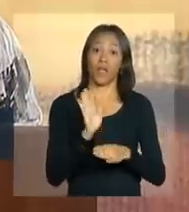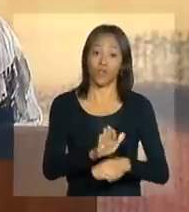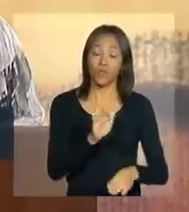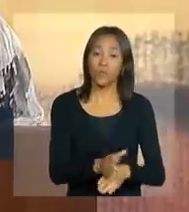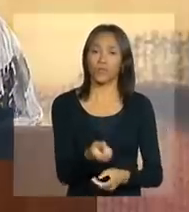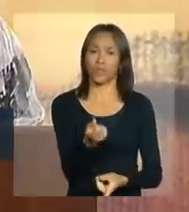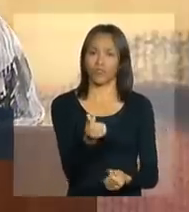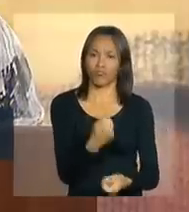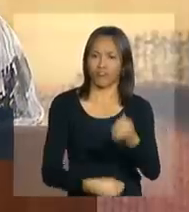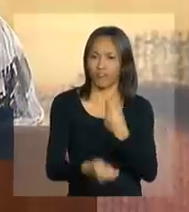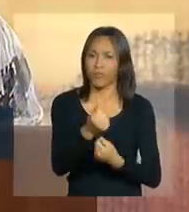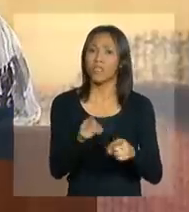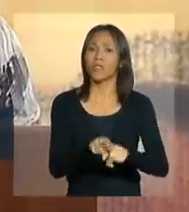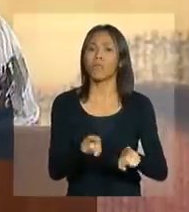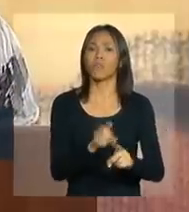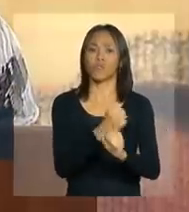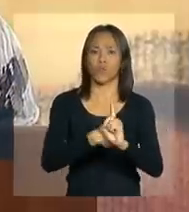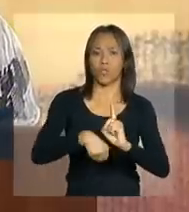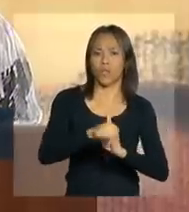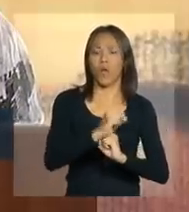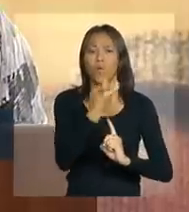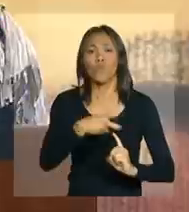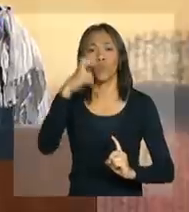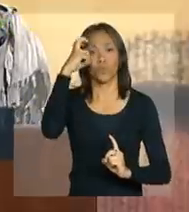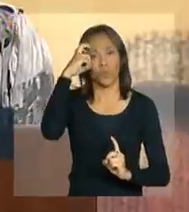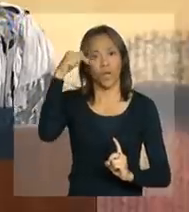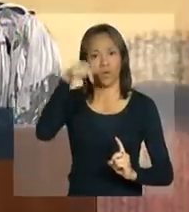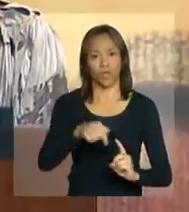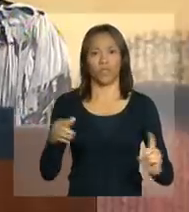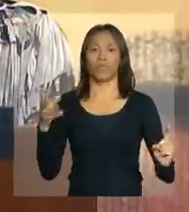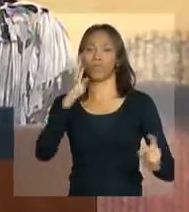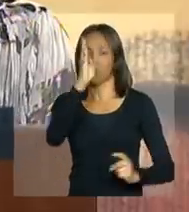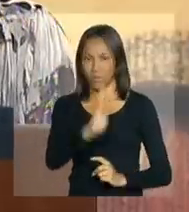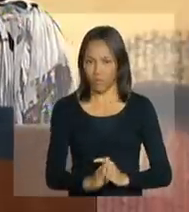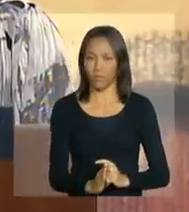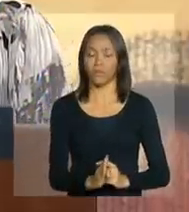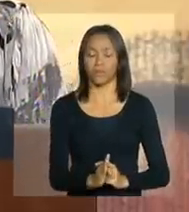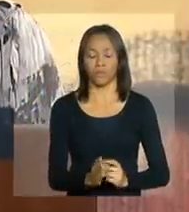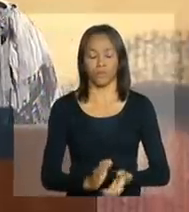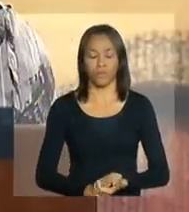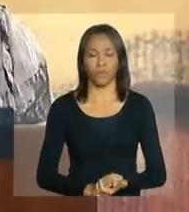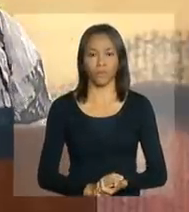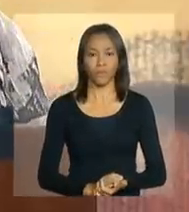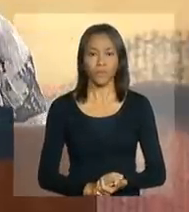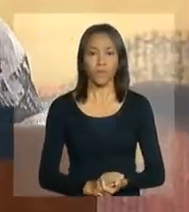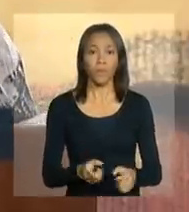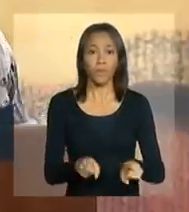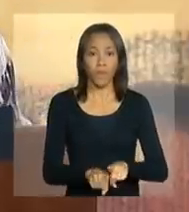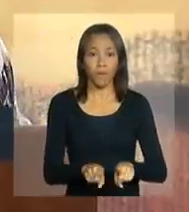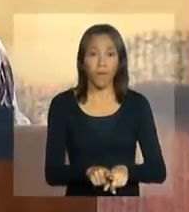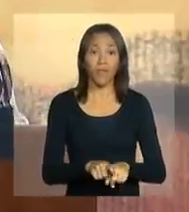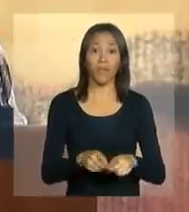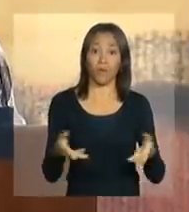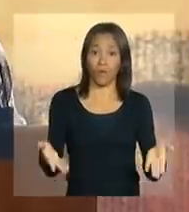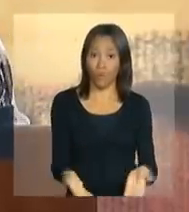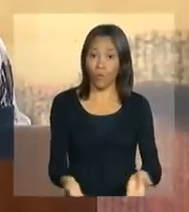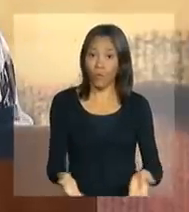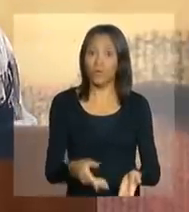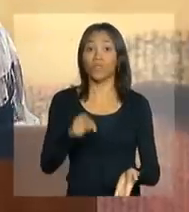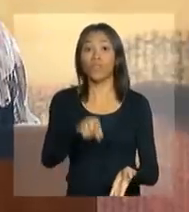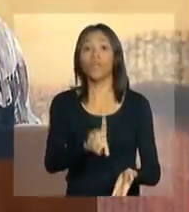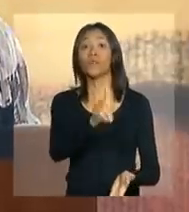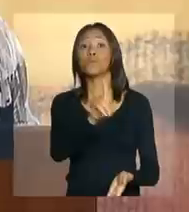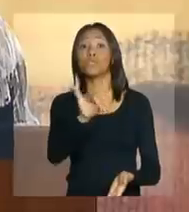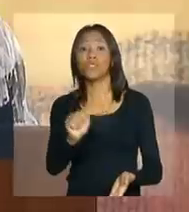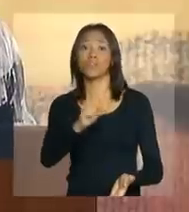Econômica social e cultural do Brasil este é portanto um momento também